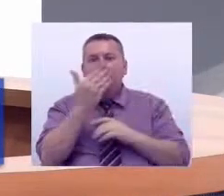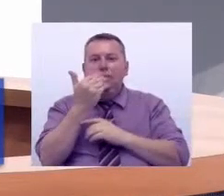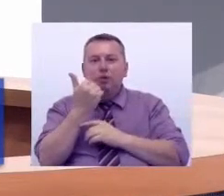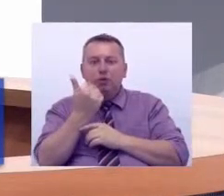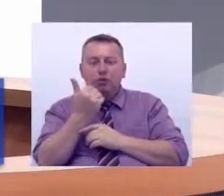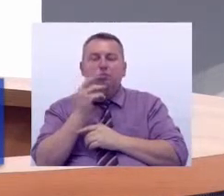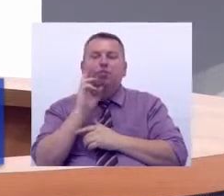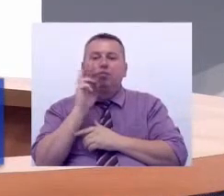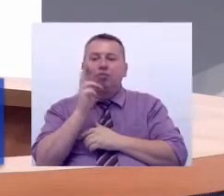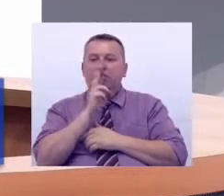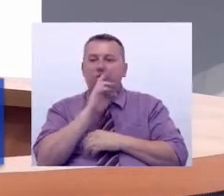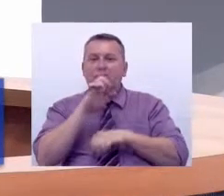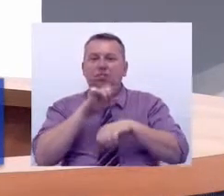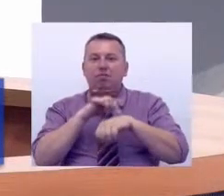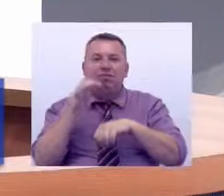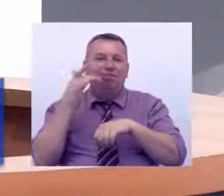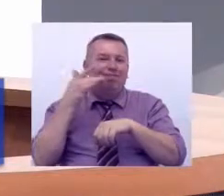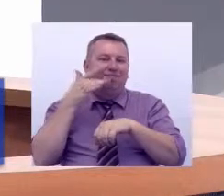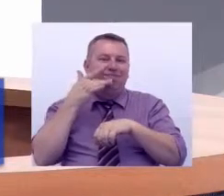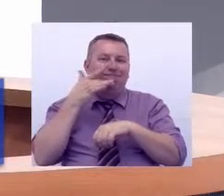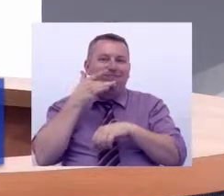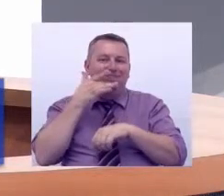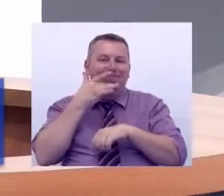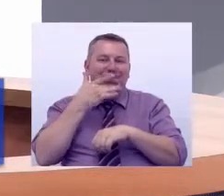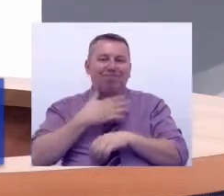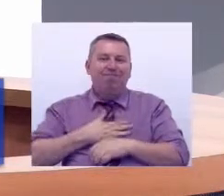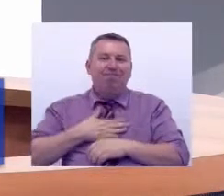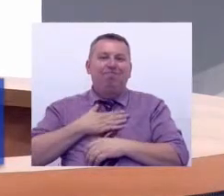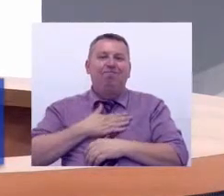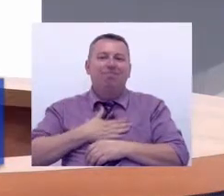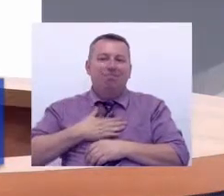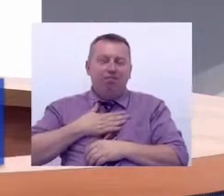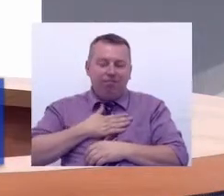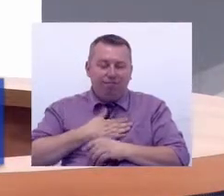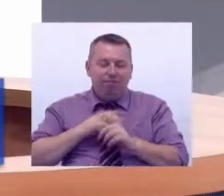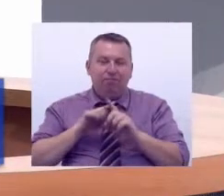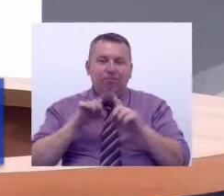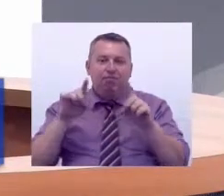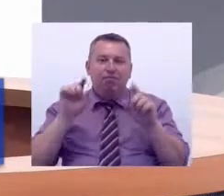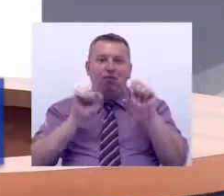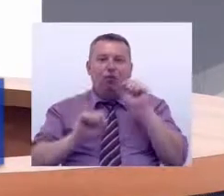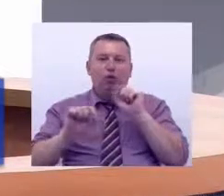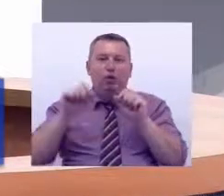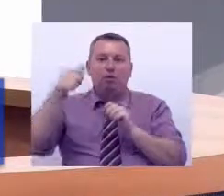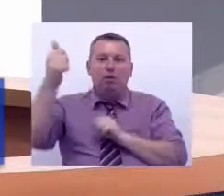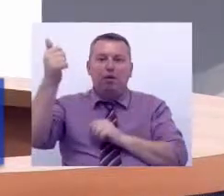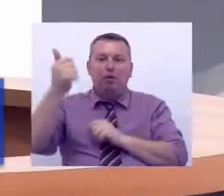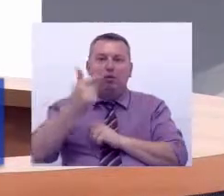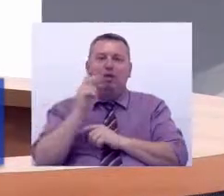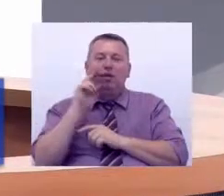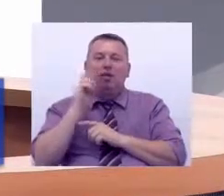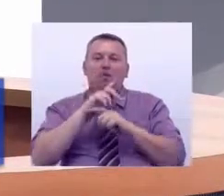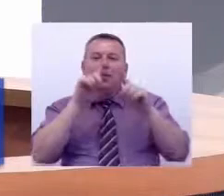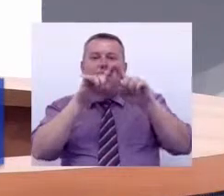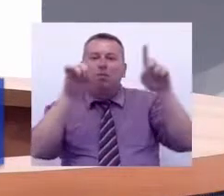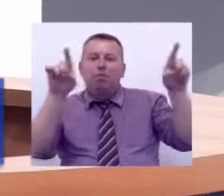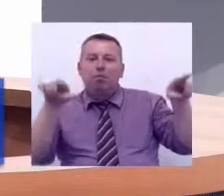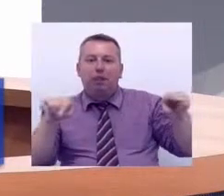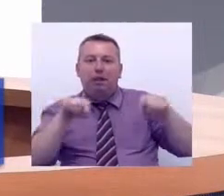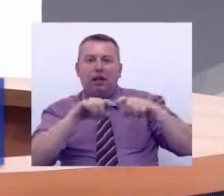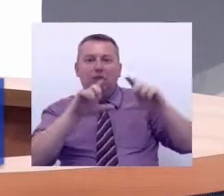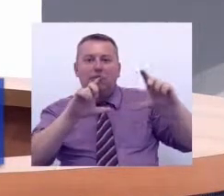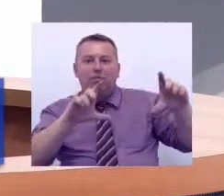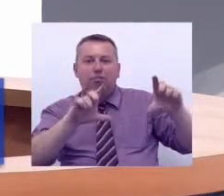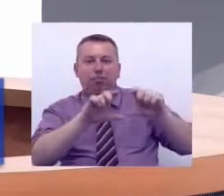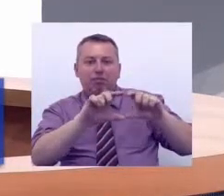de um momento de lazer, um momento extremamente agradável. Mais do que isso, ali, olhava as placas, vereador Samuel, dos